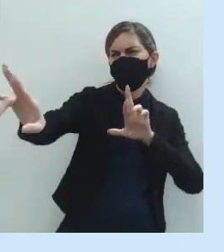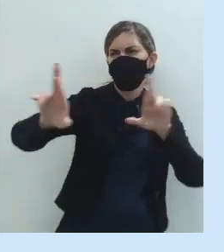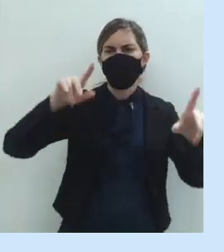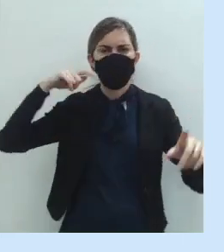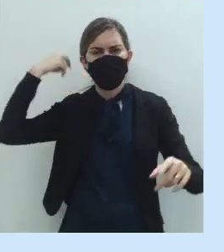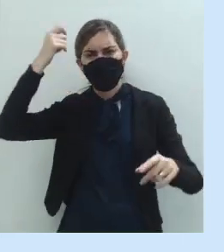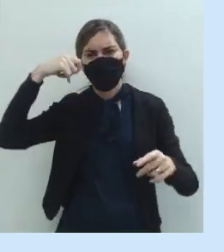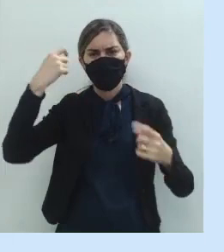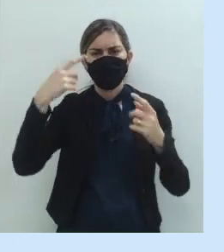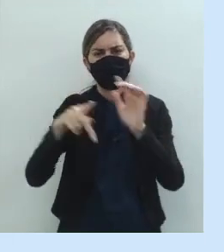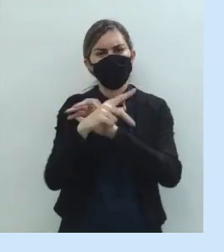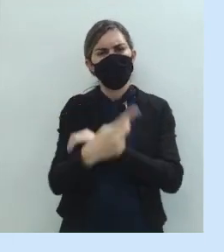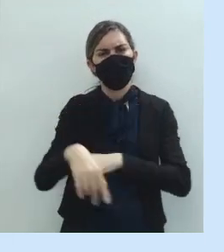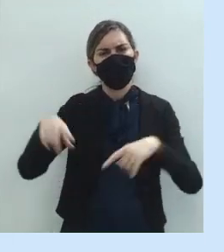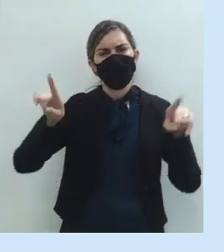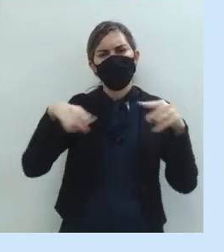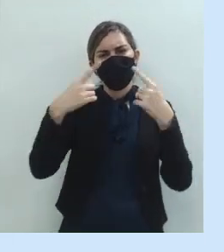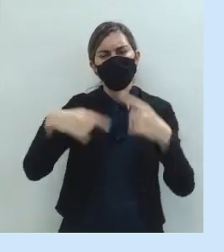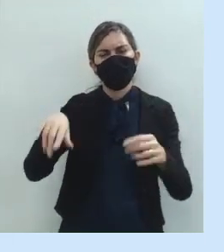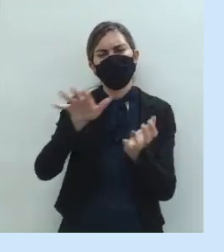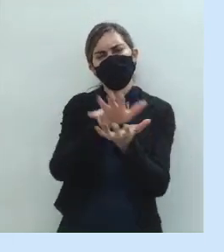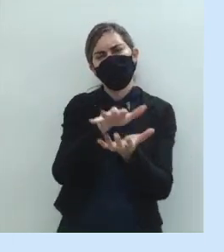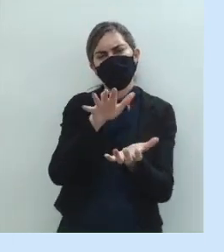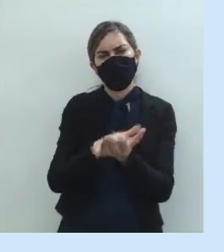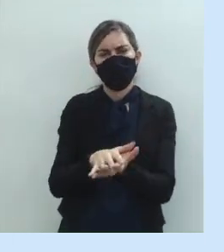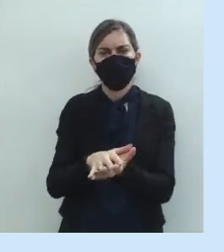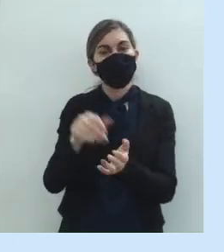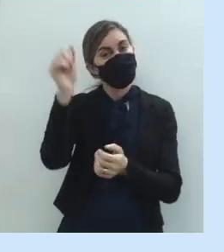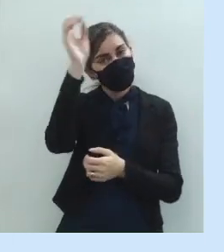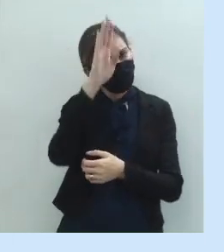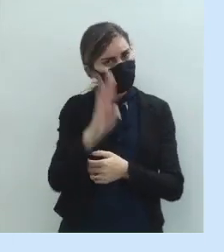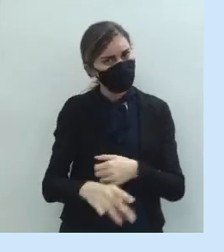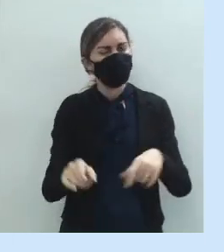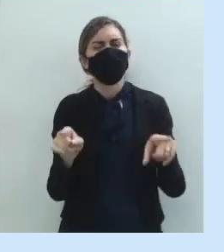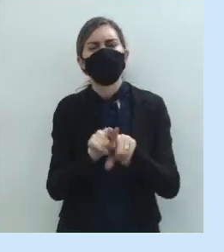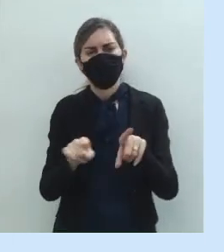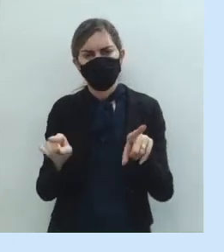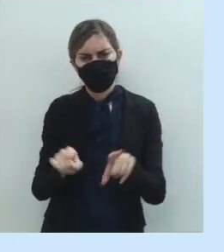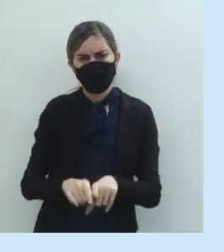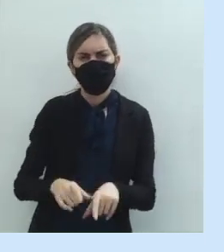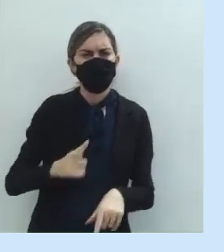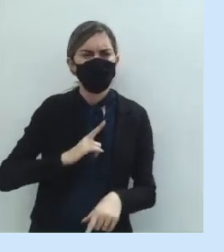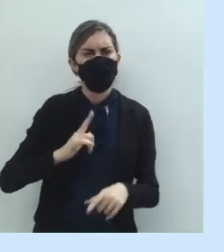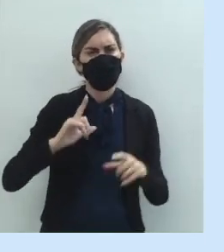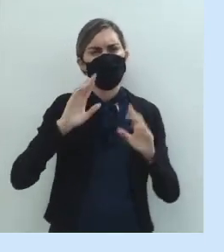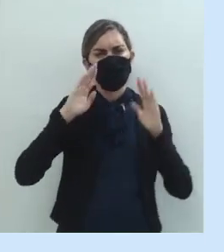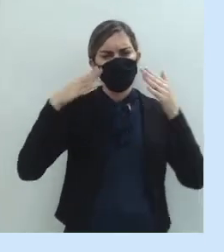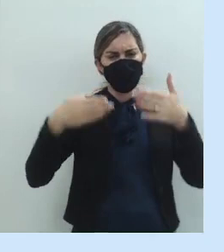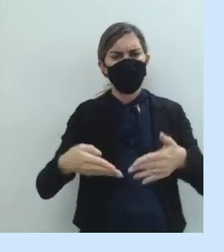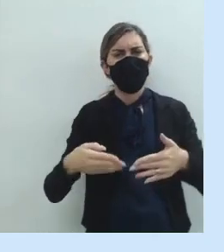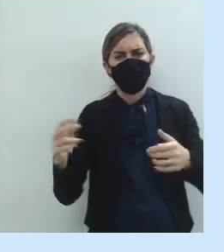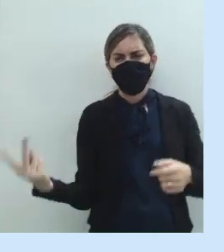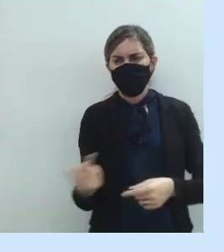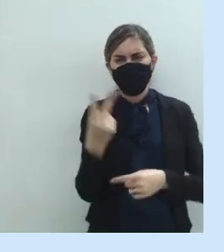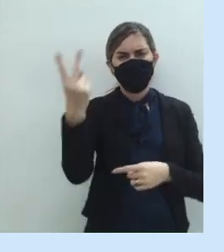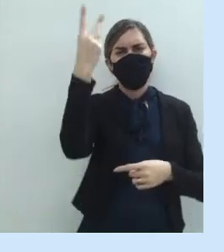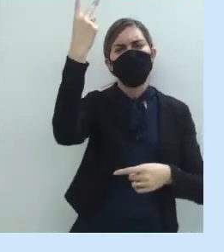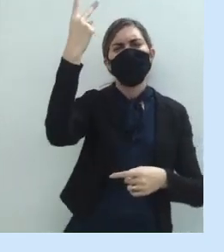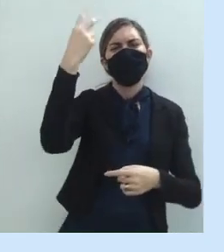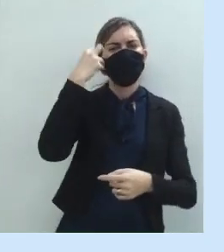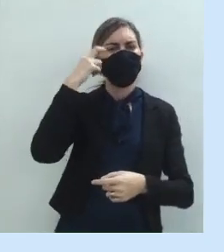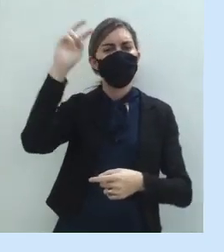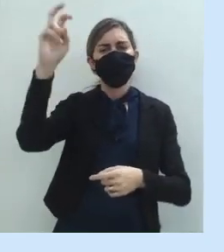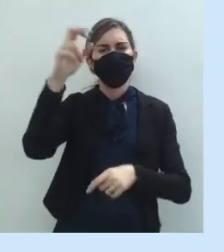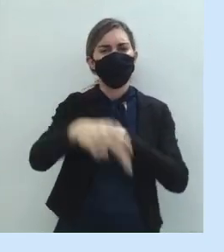musical pernambucano e do cenário musical brasileiro também. E tem foco na valorização da